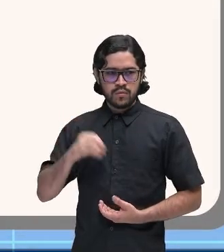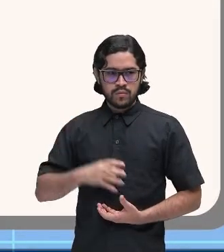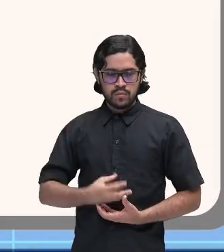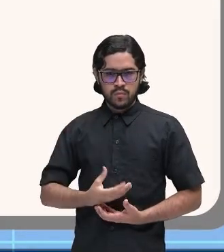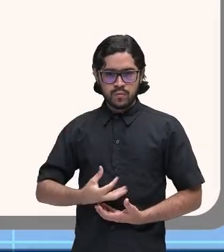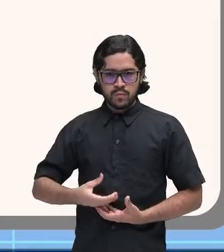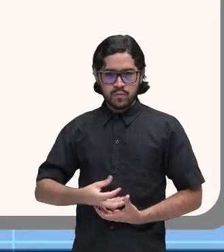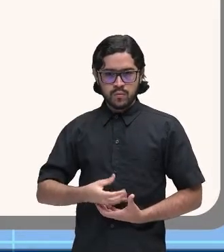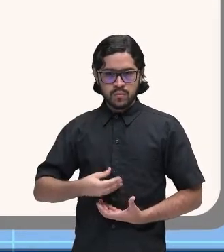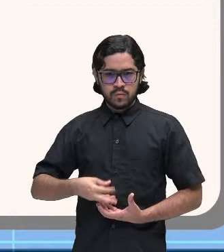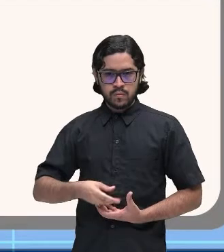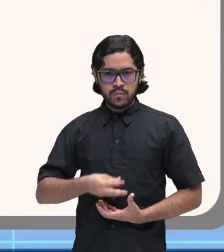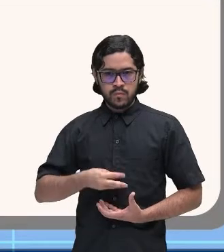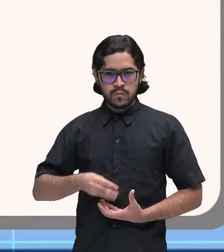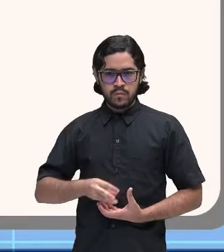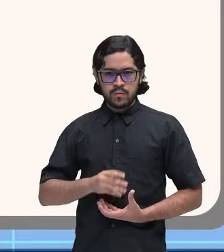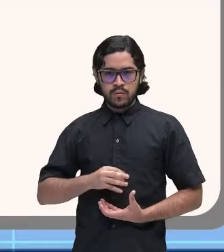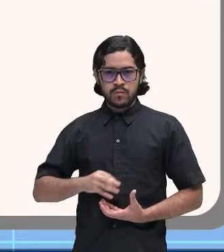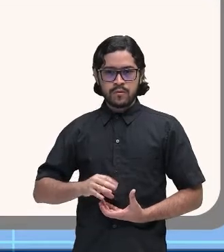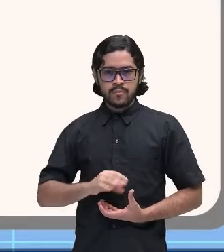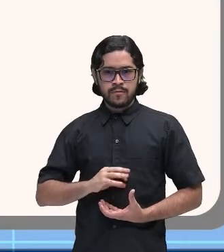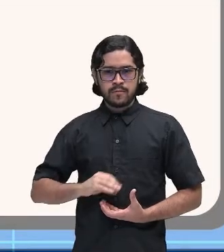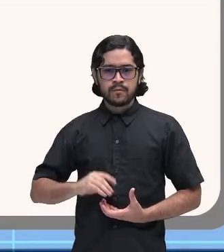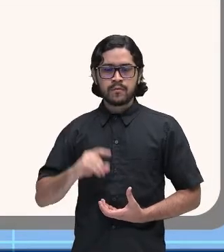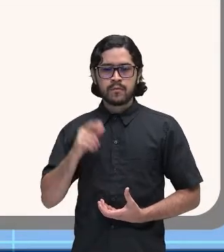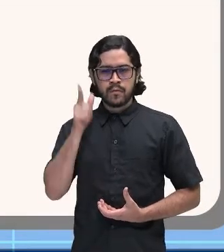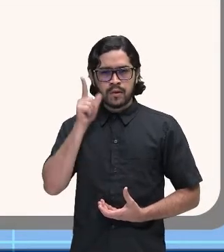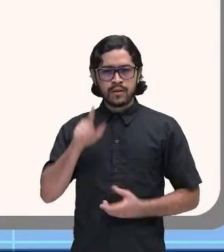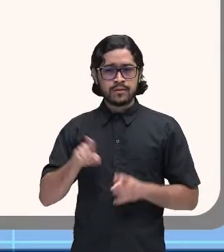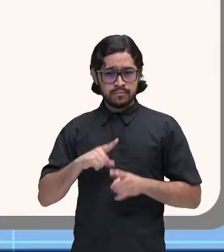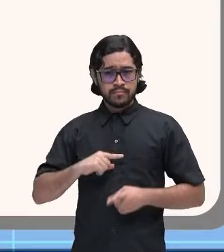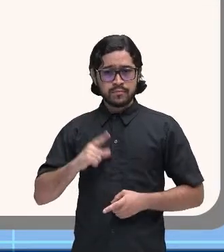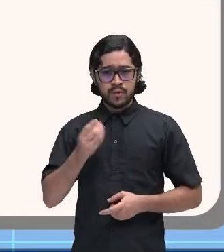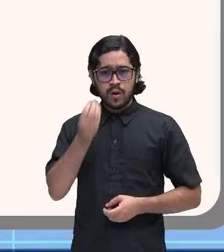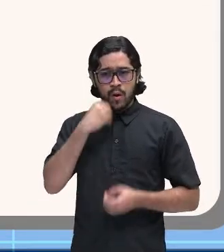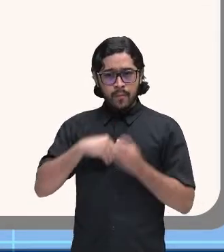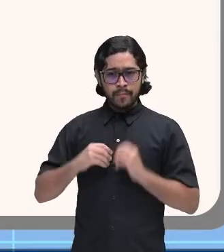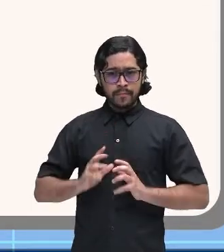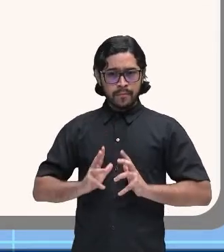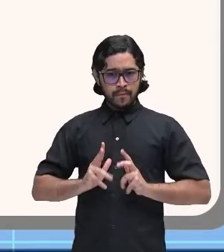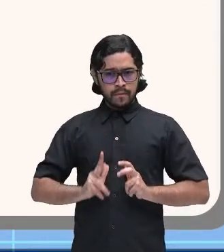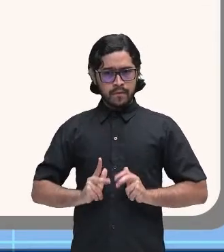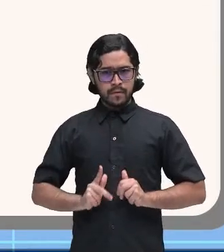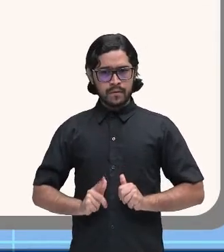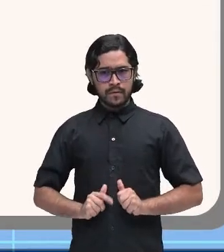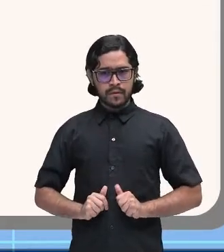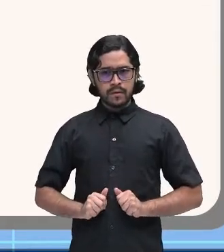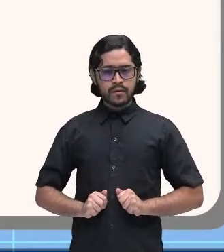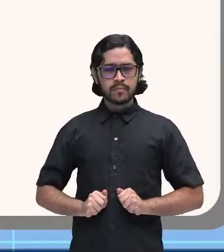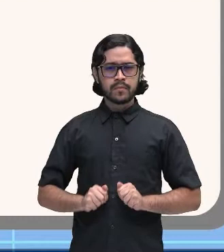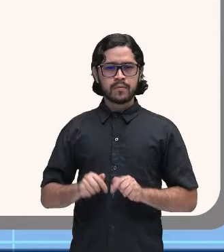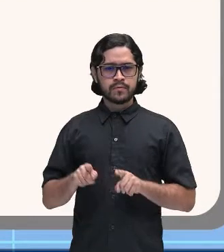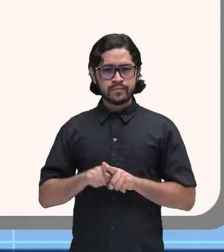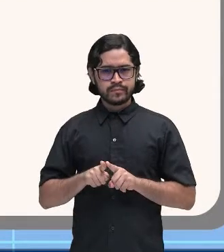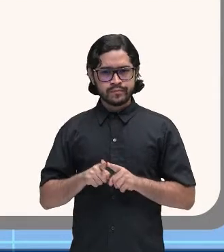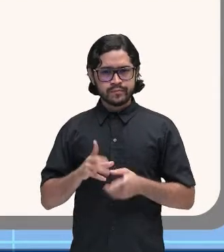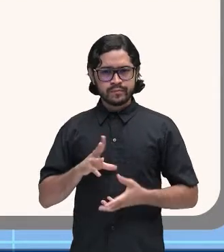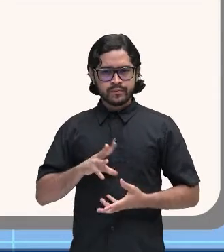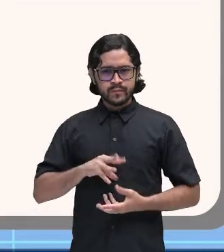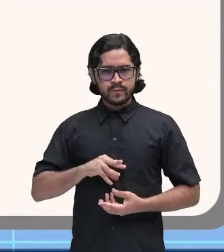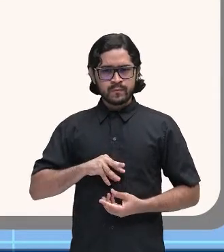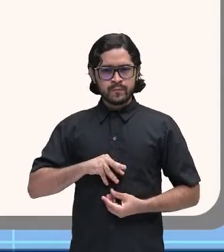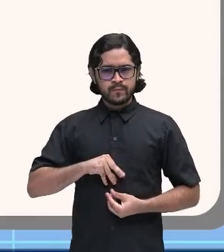Este é responsável não só pela ação antisséptica dos alimentos, como também pela degradação do bolo alimentar que chegou,